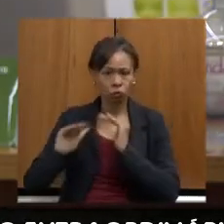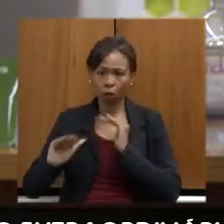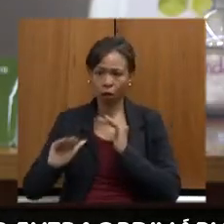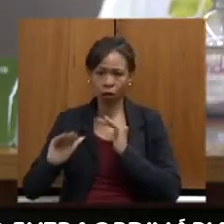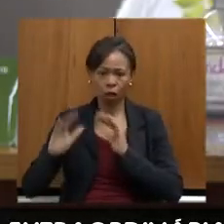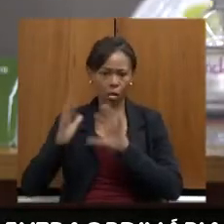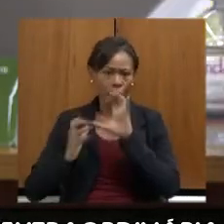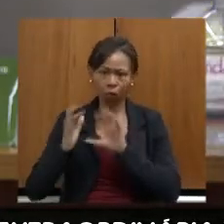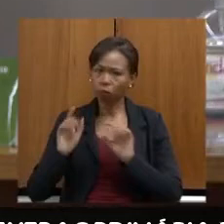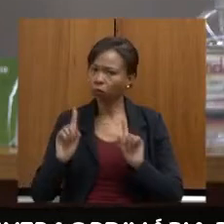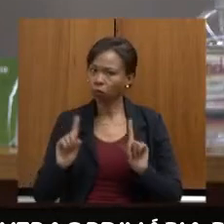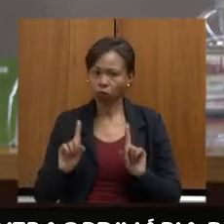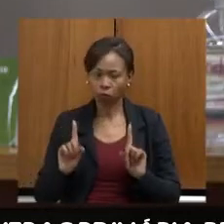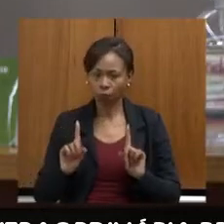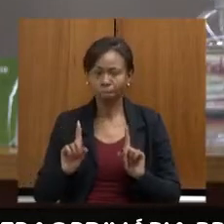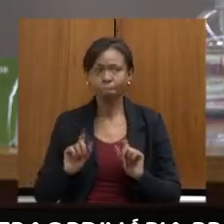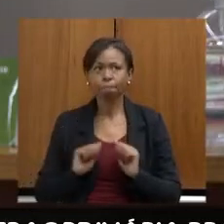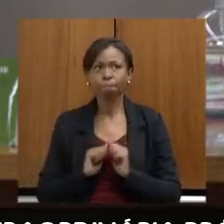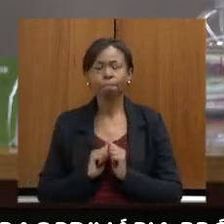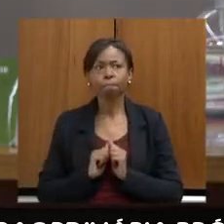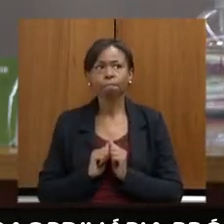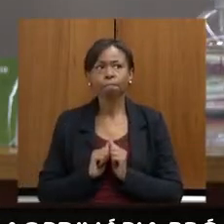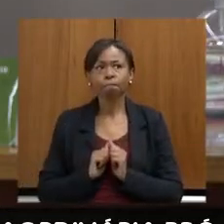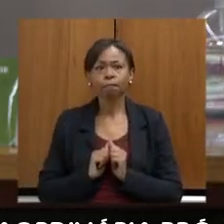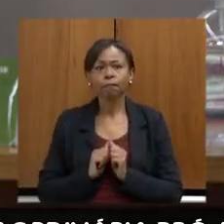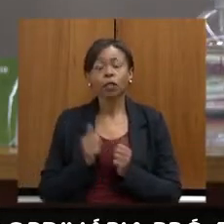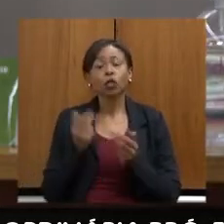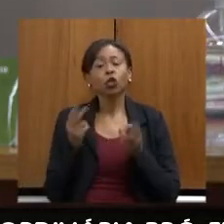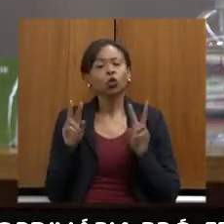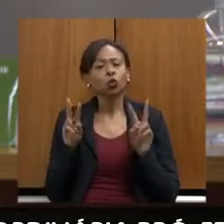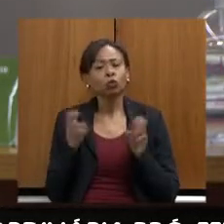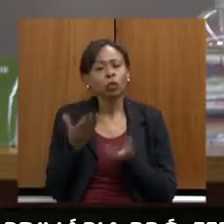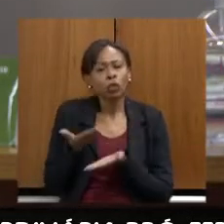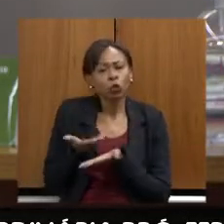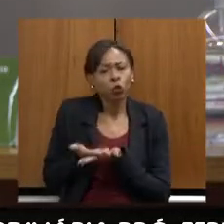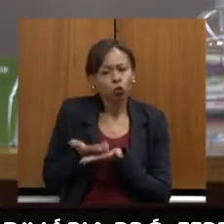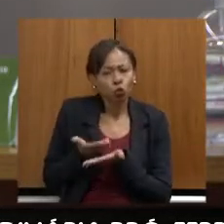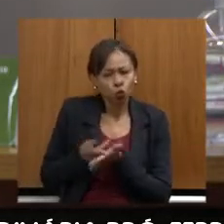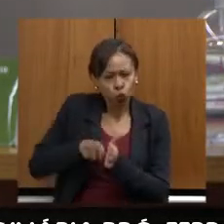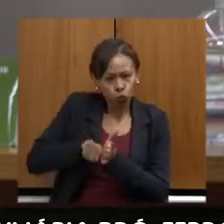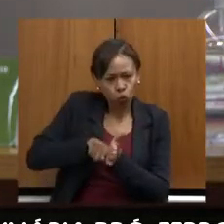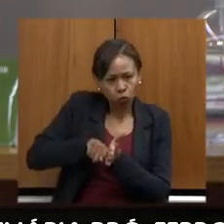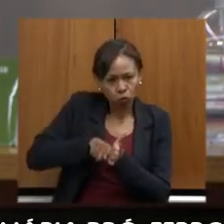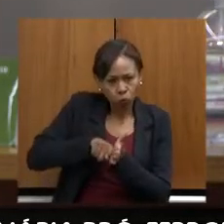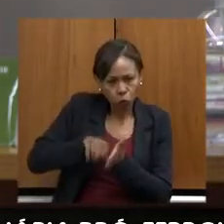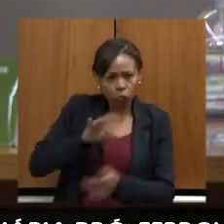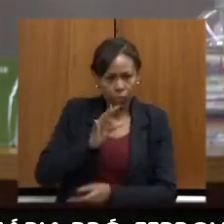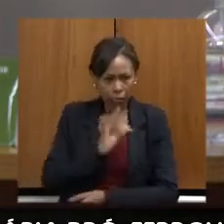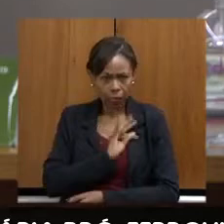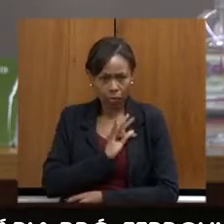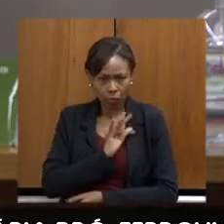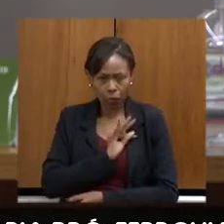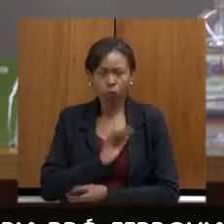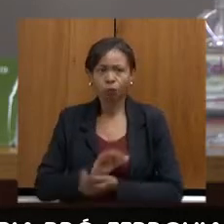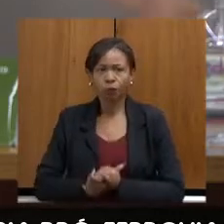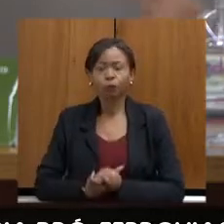sobre os estudos técnicos nós fizemos inclusive